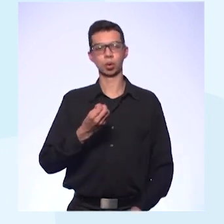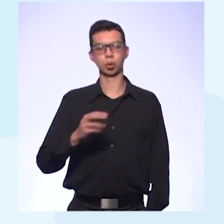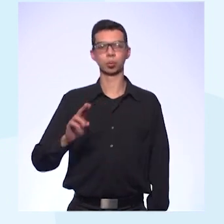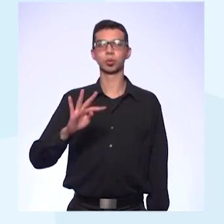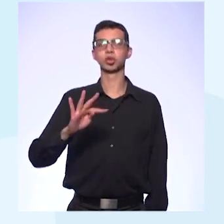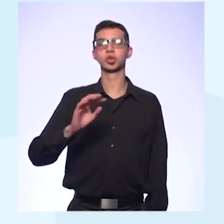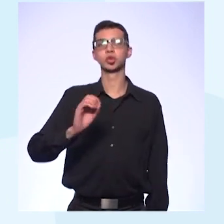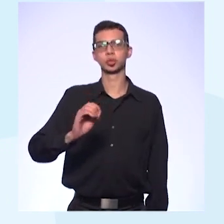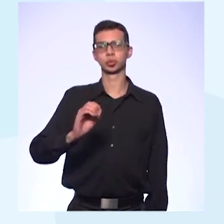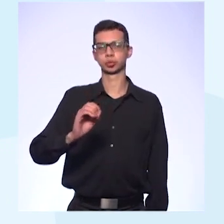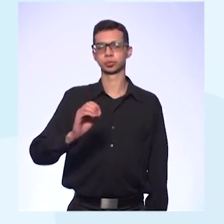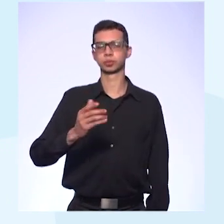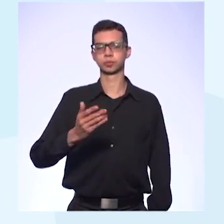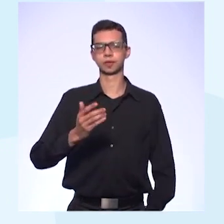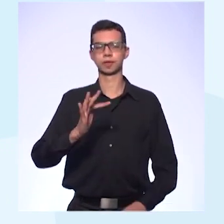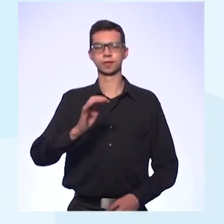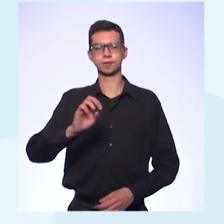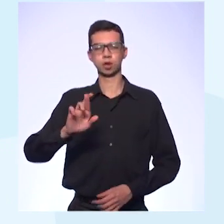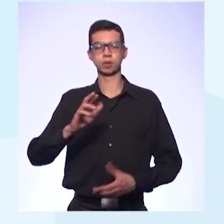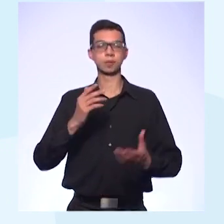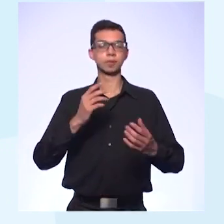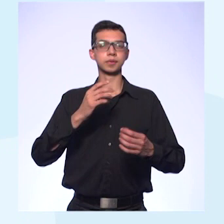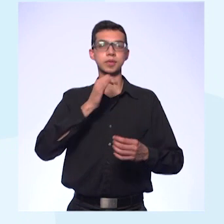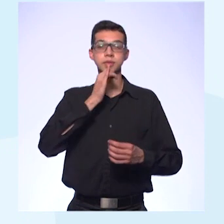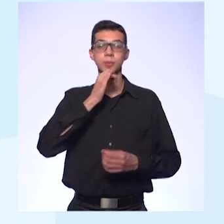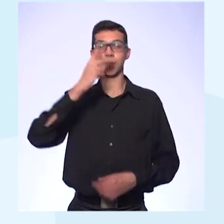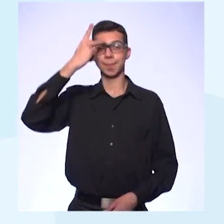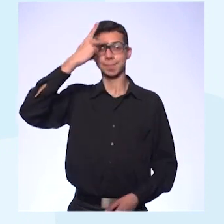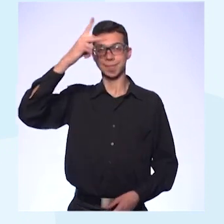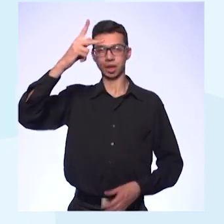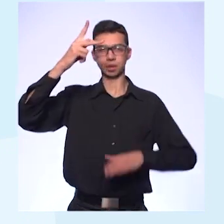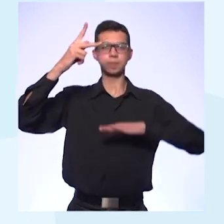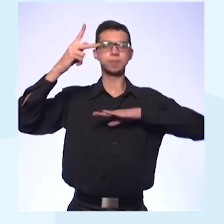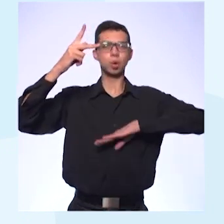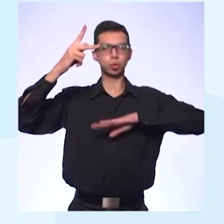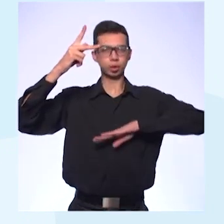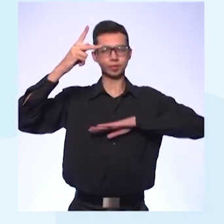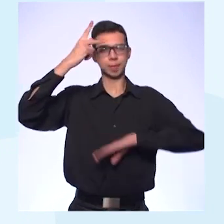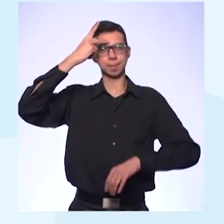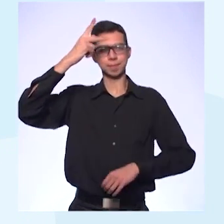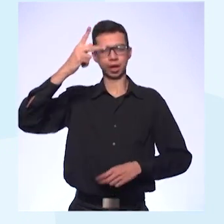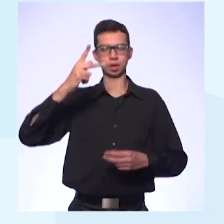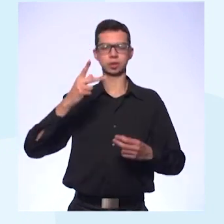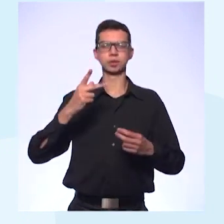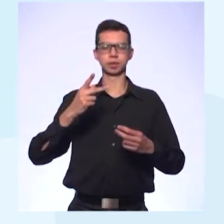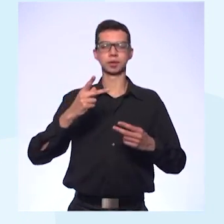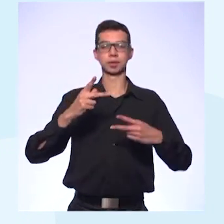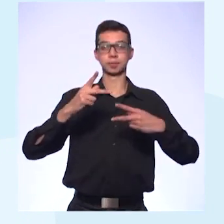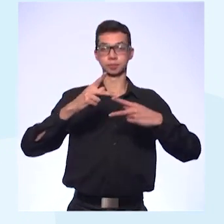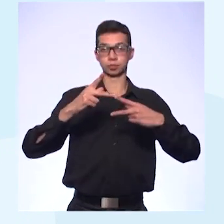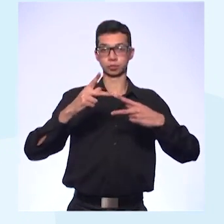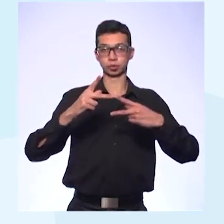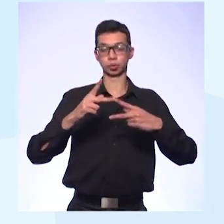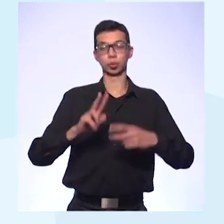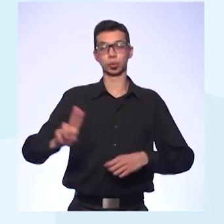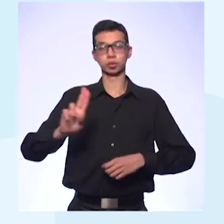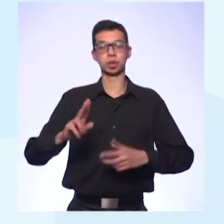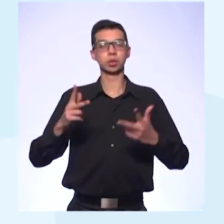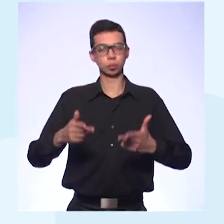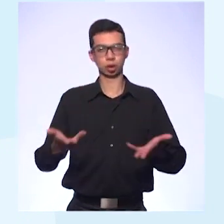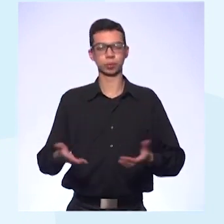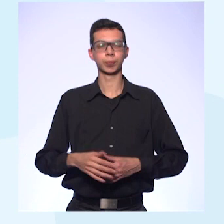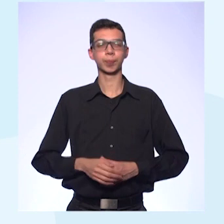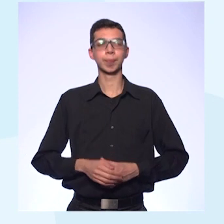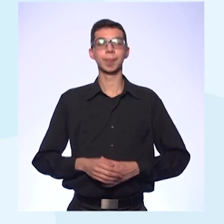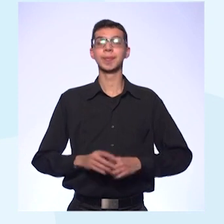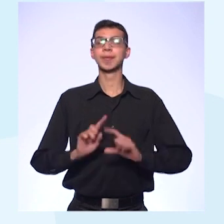usado como para. Só que depois do to, geralmente você vai usar o verbo no que a gente chama de infinitivo. Você não mexe no verbo. Mas se você